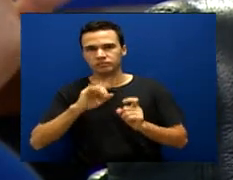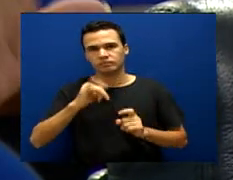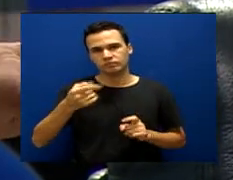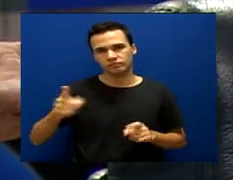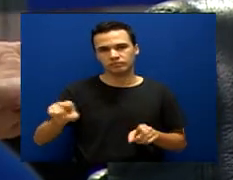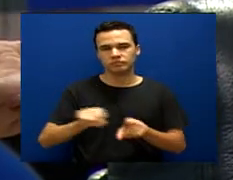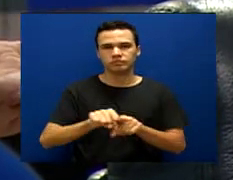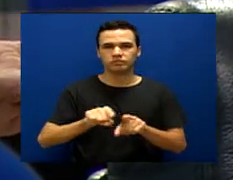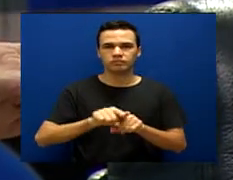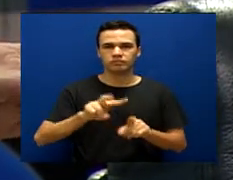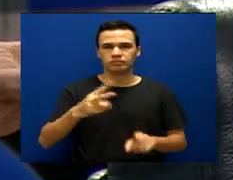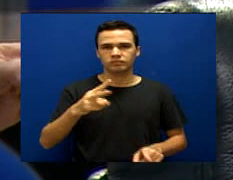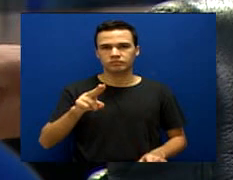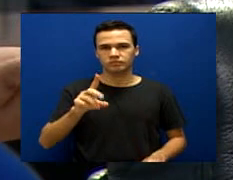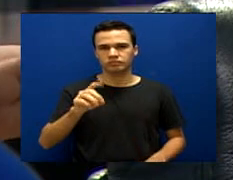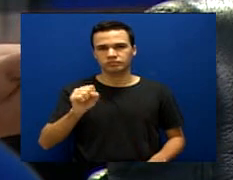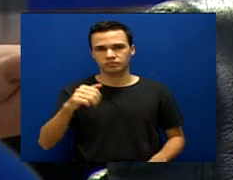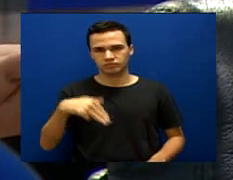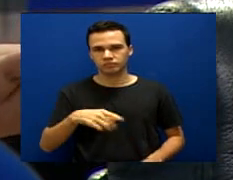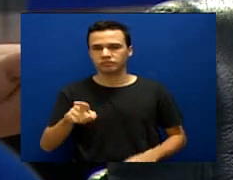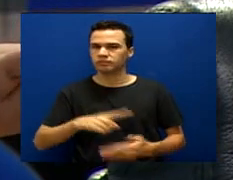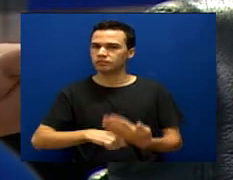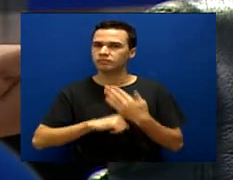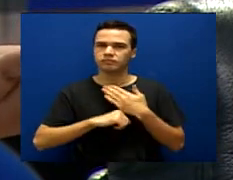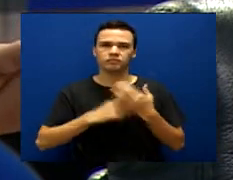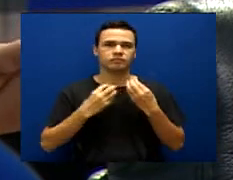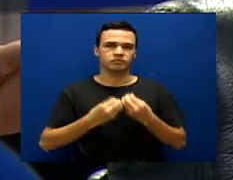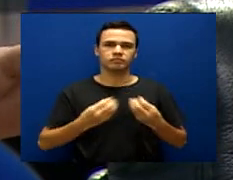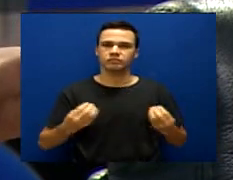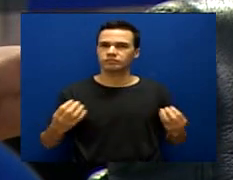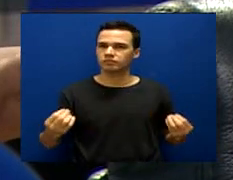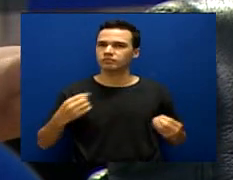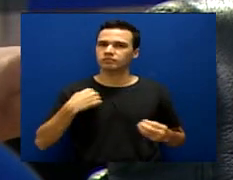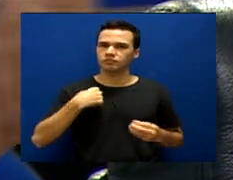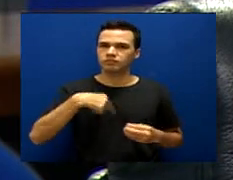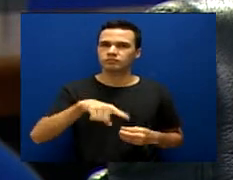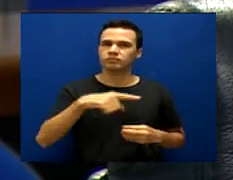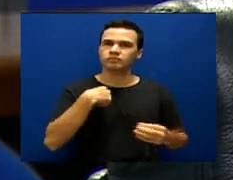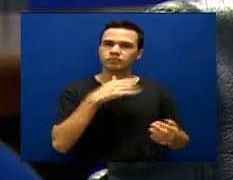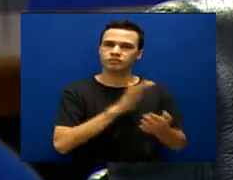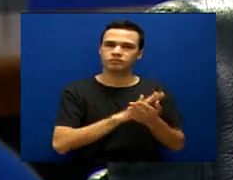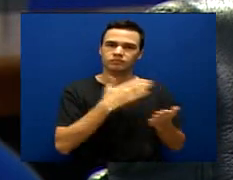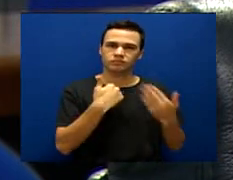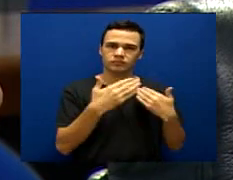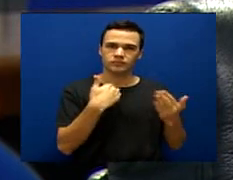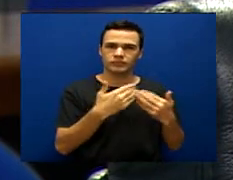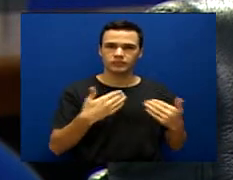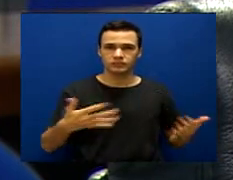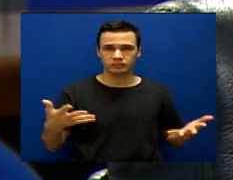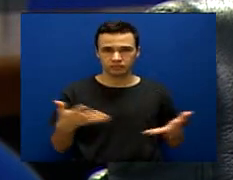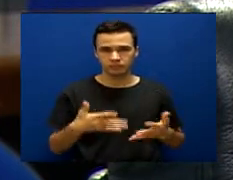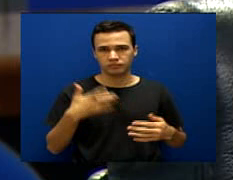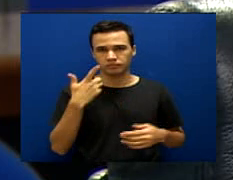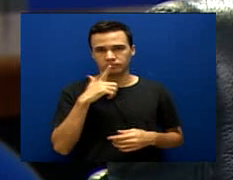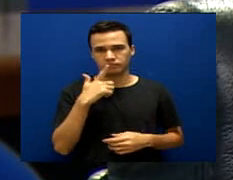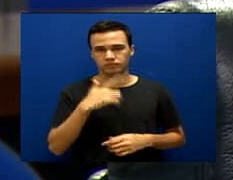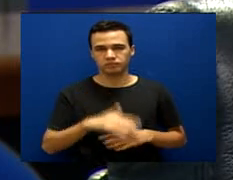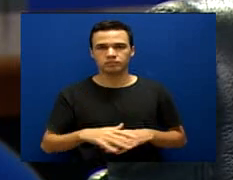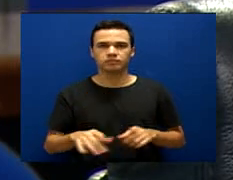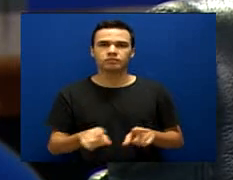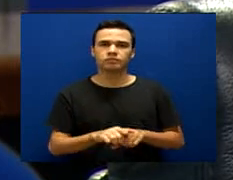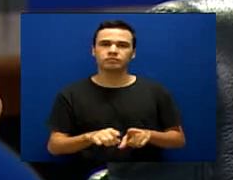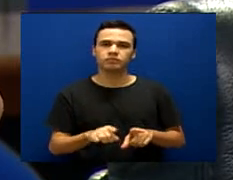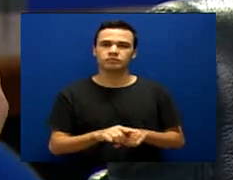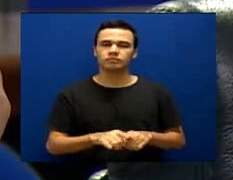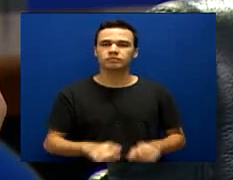ao Hudson Piscine, que não está presente, mas ele me ajudou bastante também a entrar até vocês, né? Chegar até vocês.